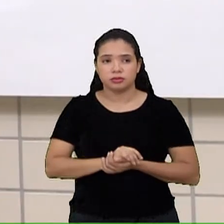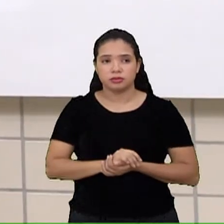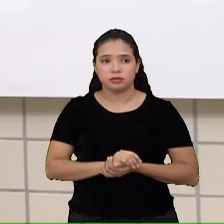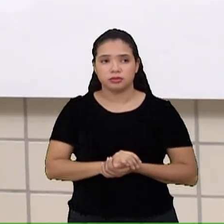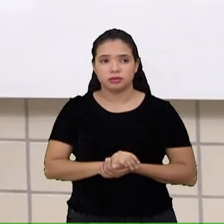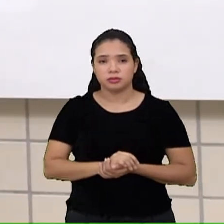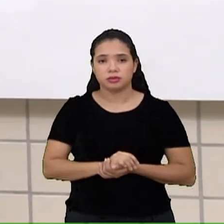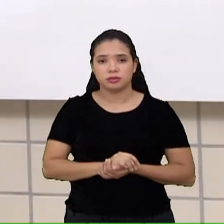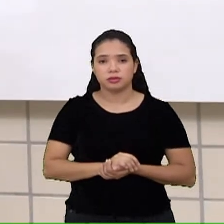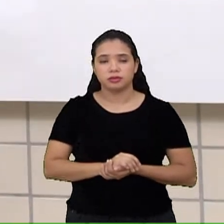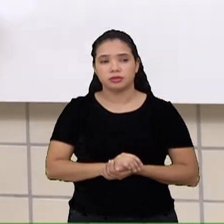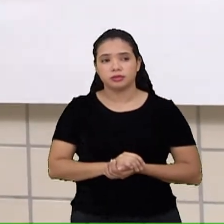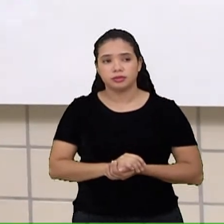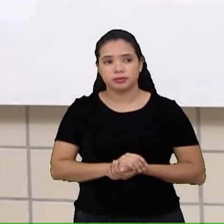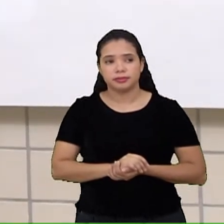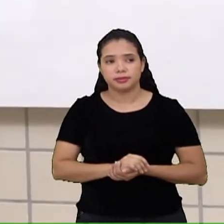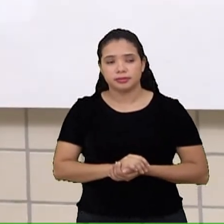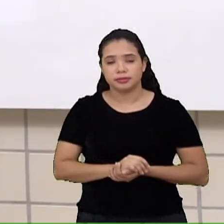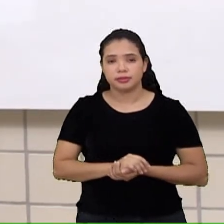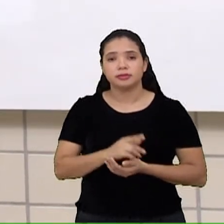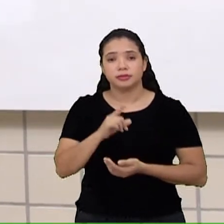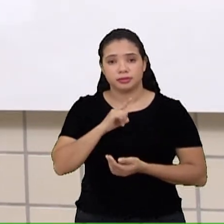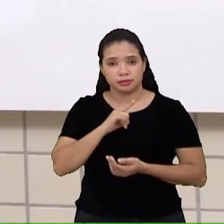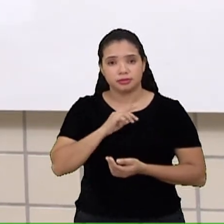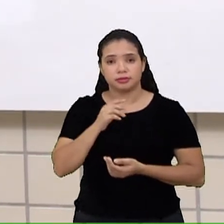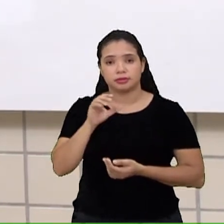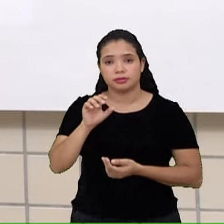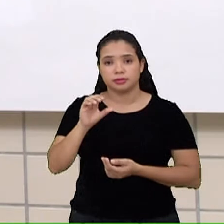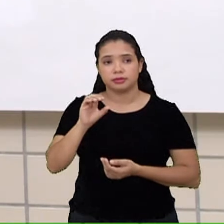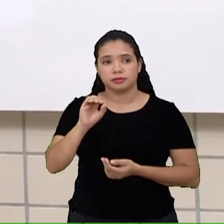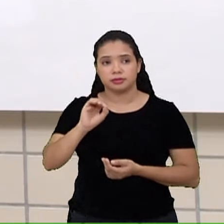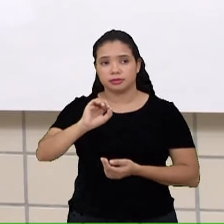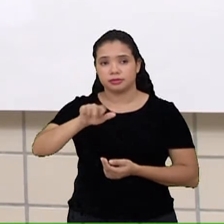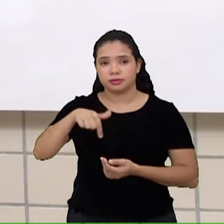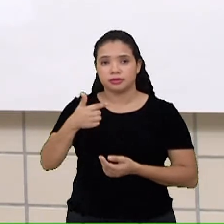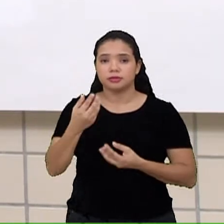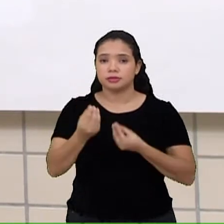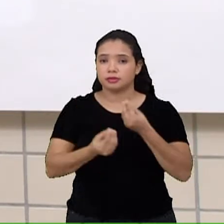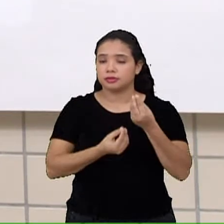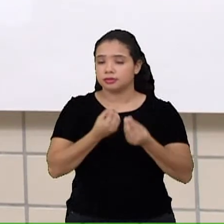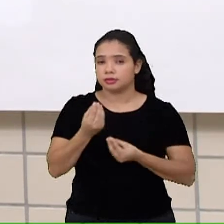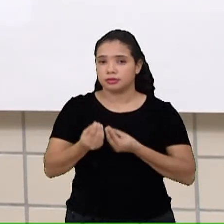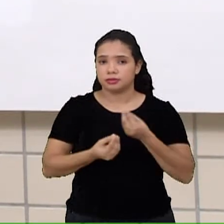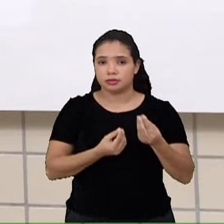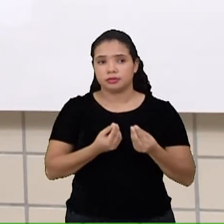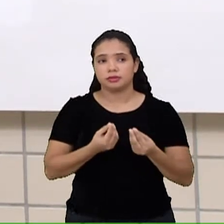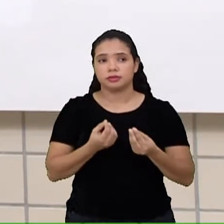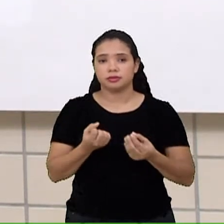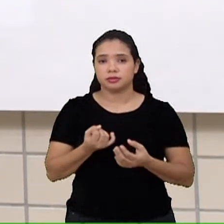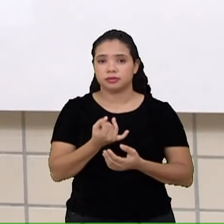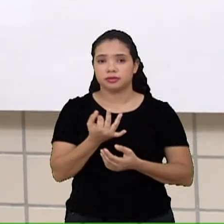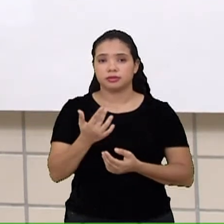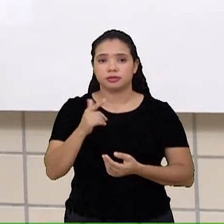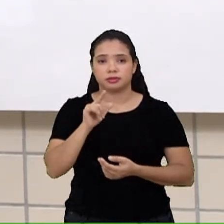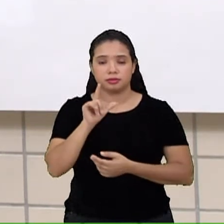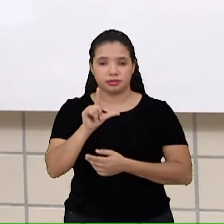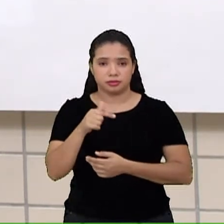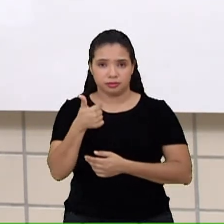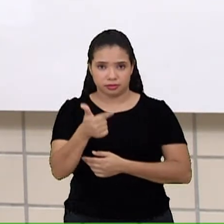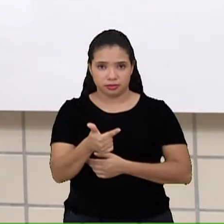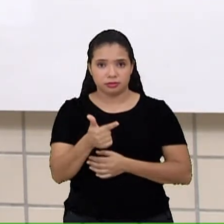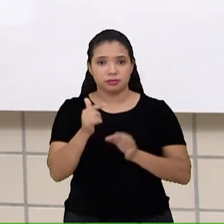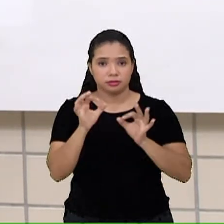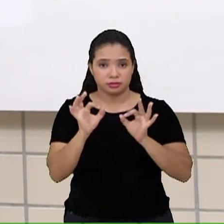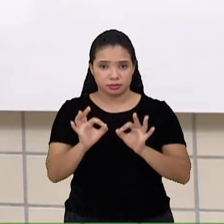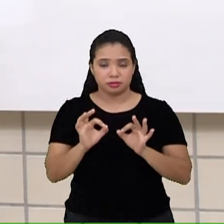sem você. Não, você não vive sem oxigênio, tá? E qual é o número de índice de atomicidade dele? 2, né? Então,